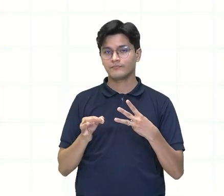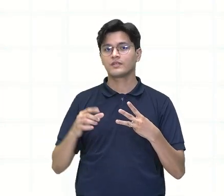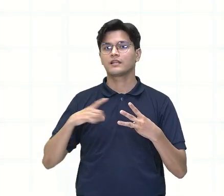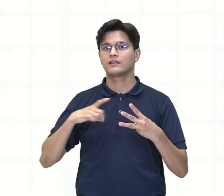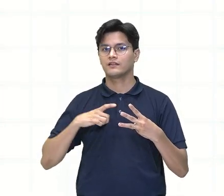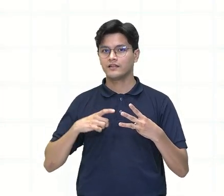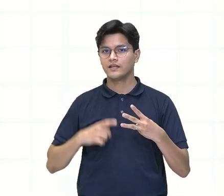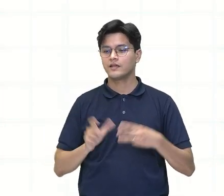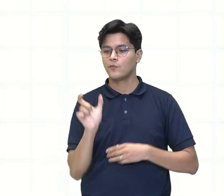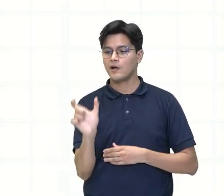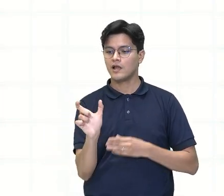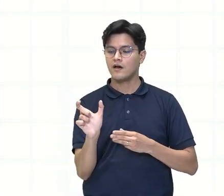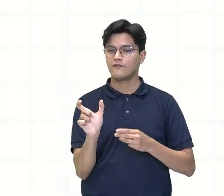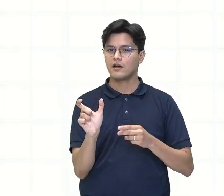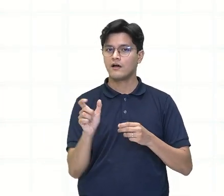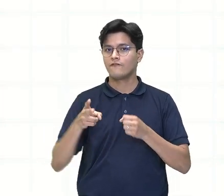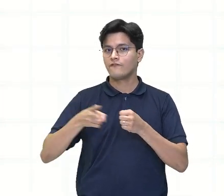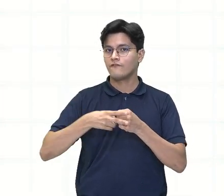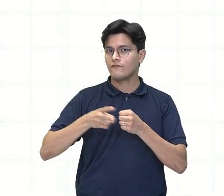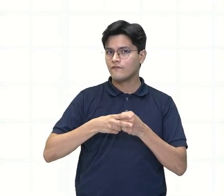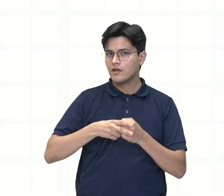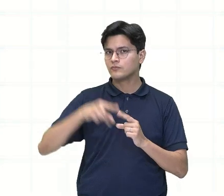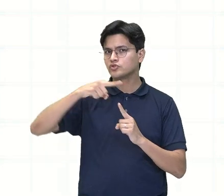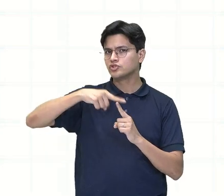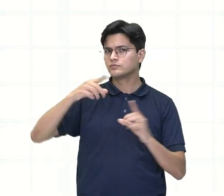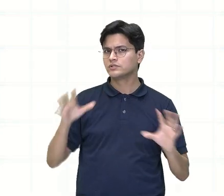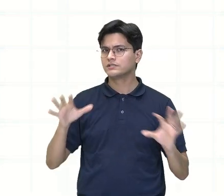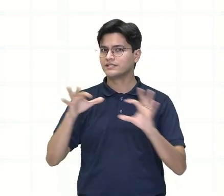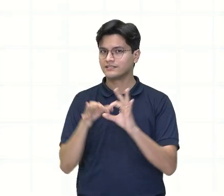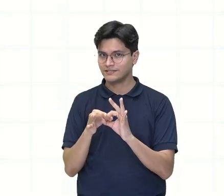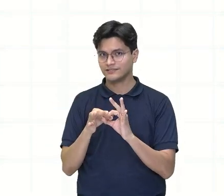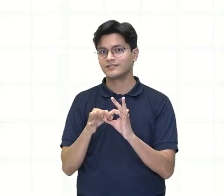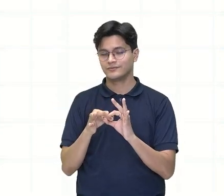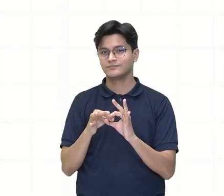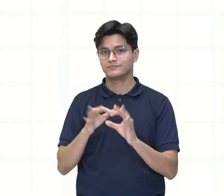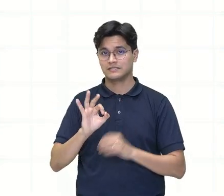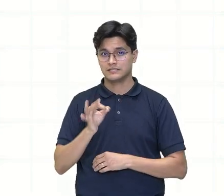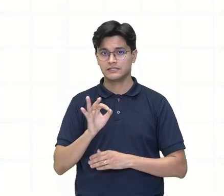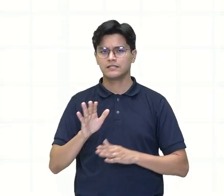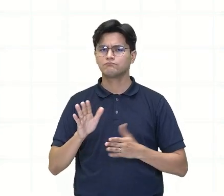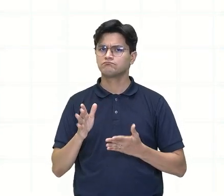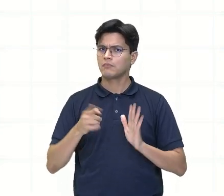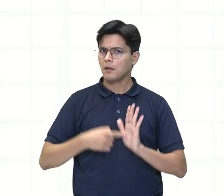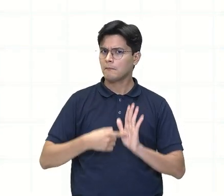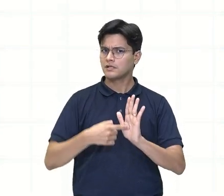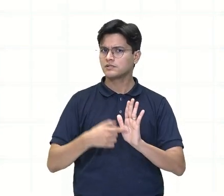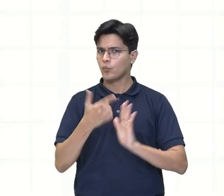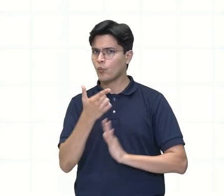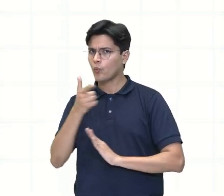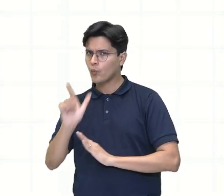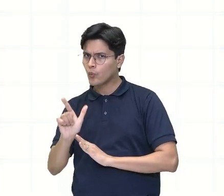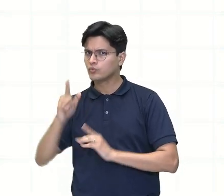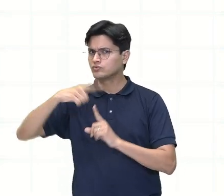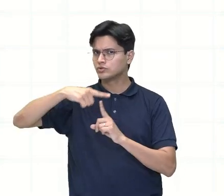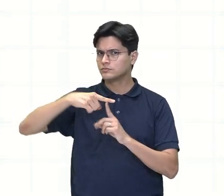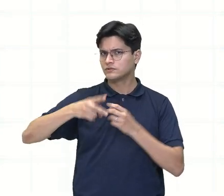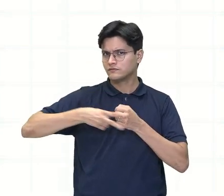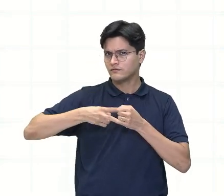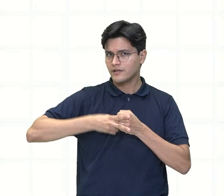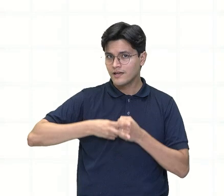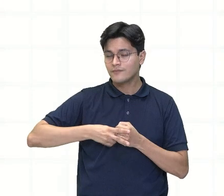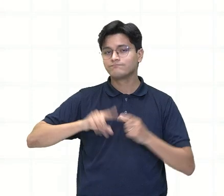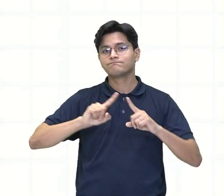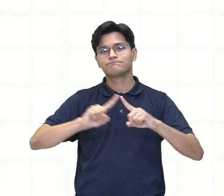de ligação. Opa, professor, apareceu um outro verbo aqui, né? calma, né?